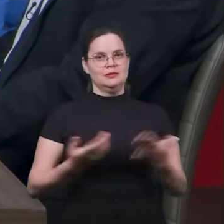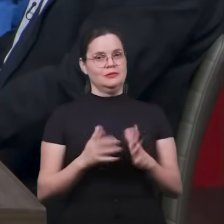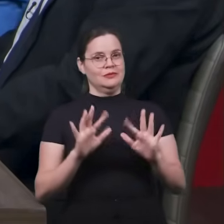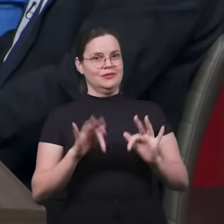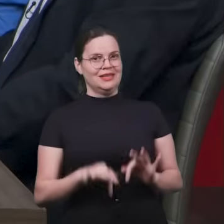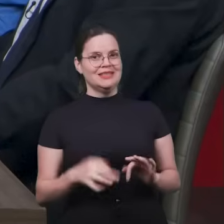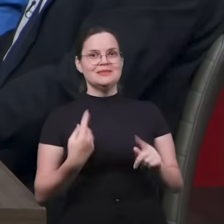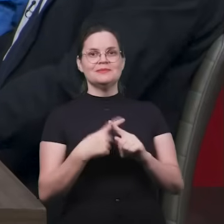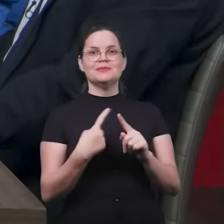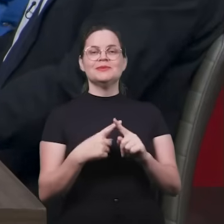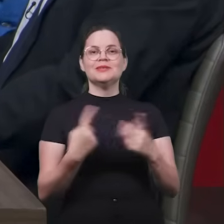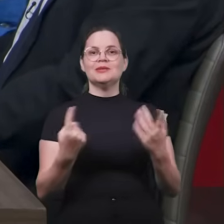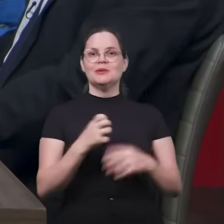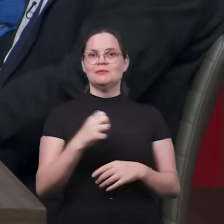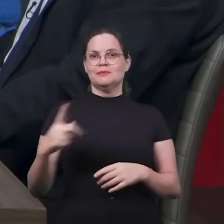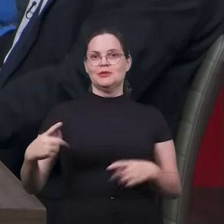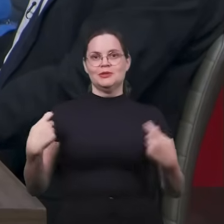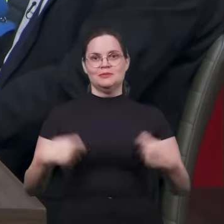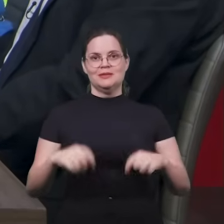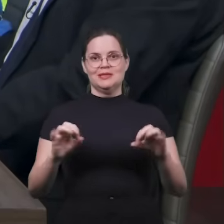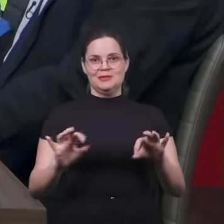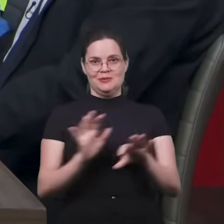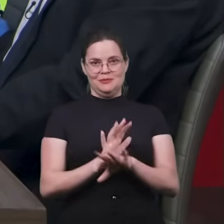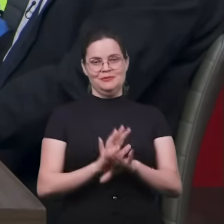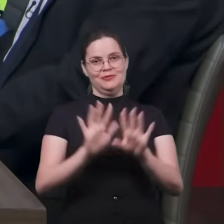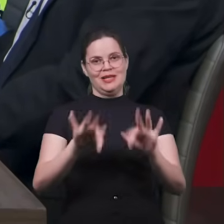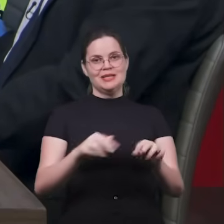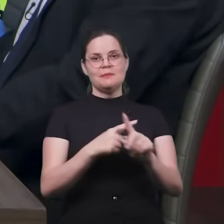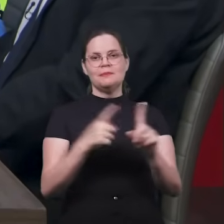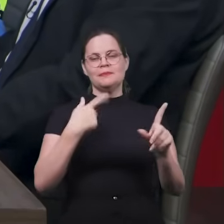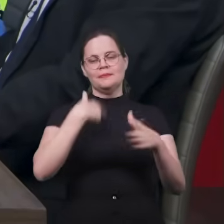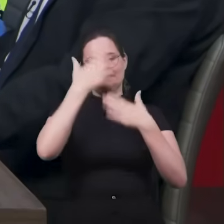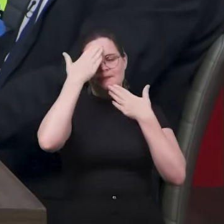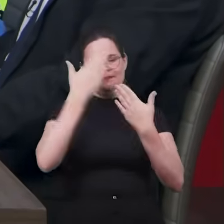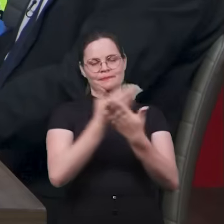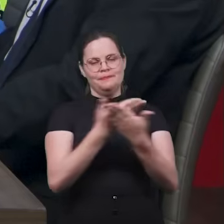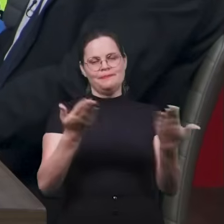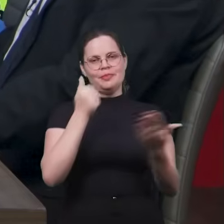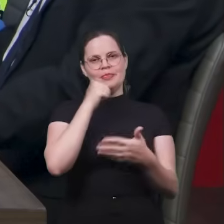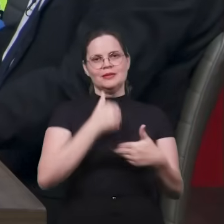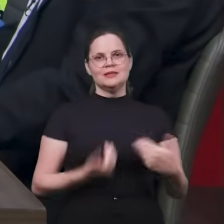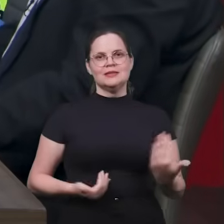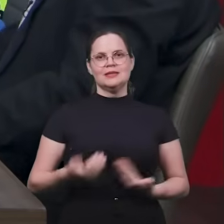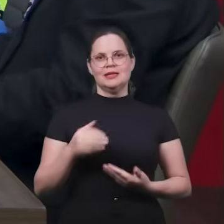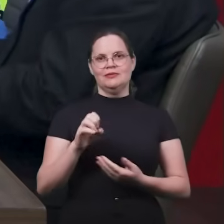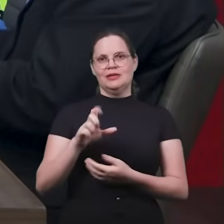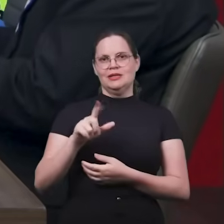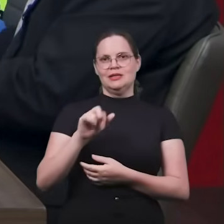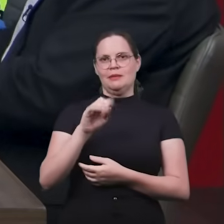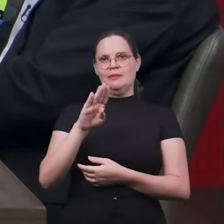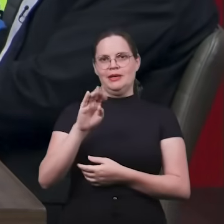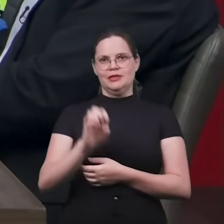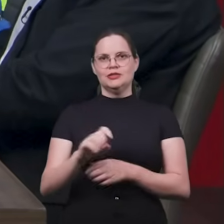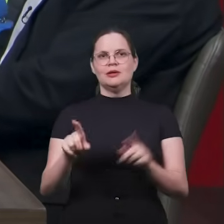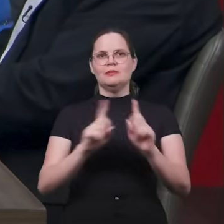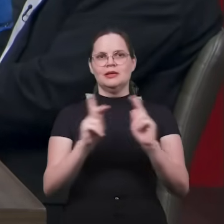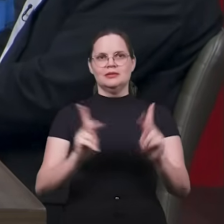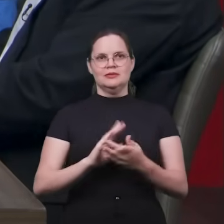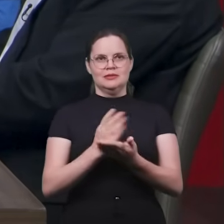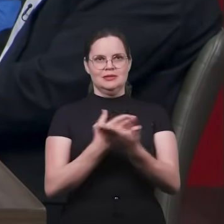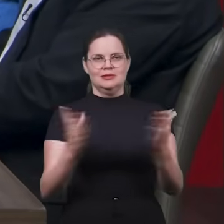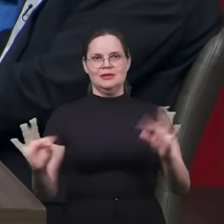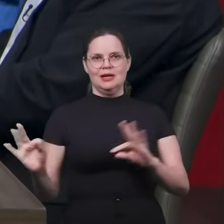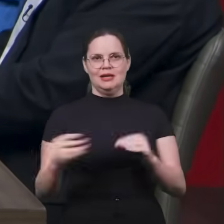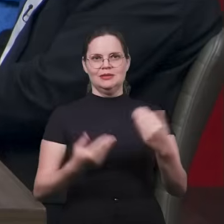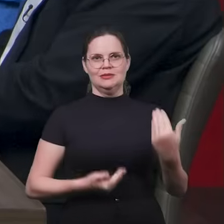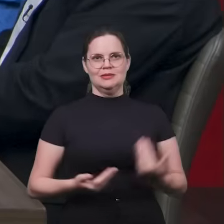Fernanda? Porque o episódio precisa concluir. Mas agradecemos muitíssimo, irmã Elizabeth, a paz do Senhor. Eu que agradeço, a paz do Senhor. A